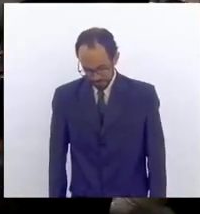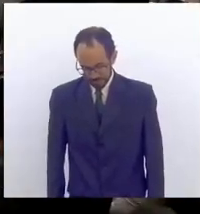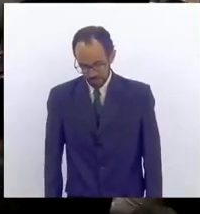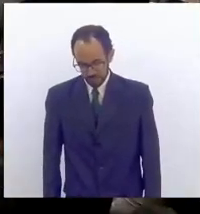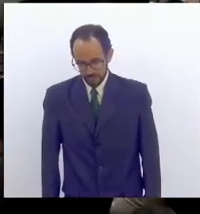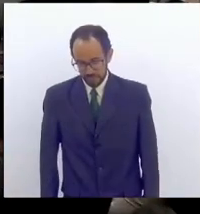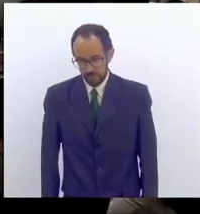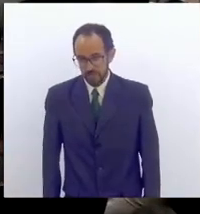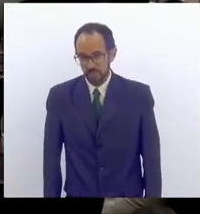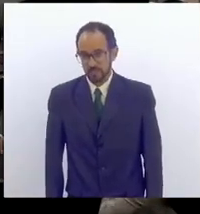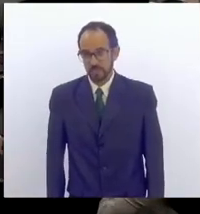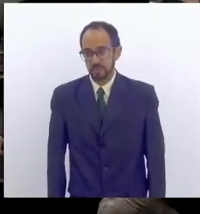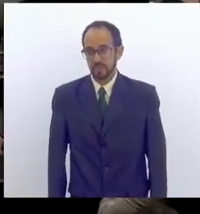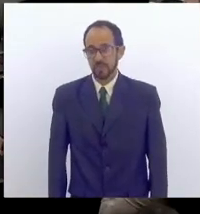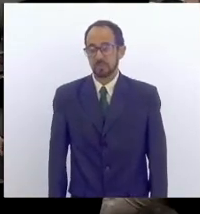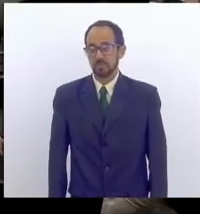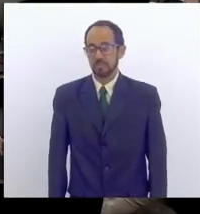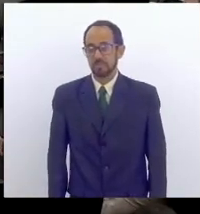Poxa.